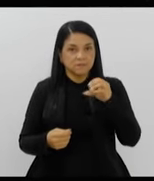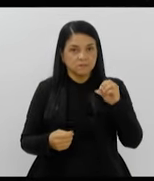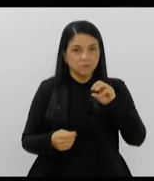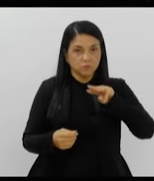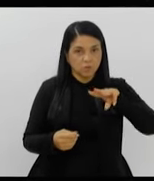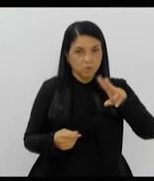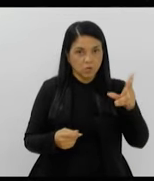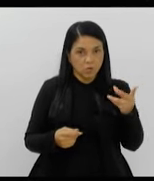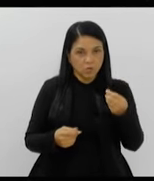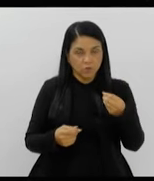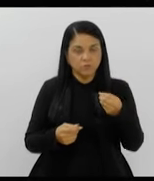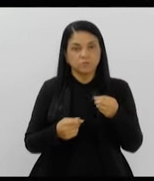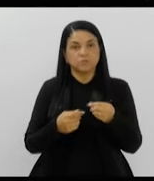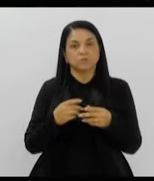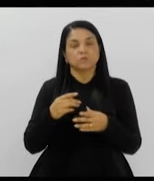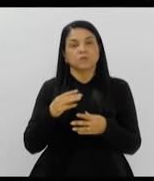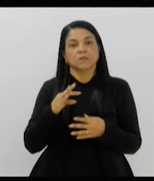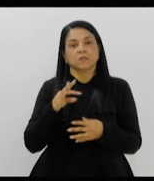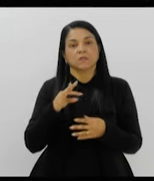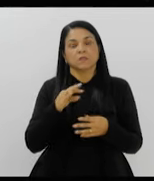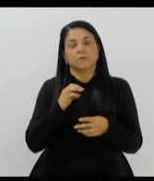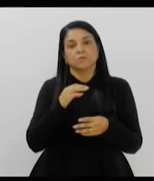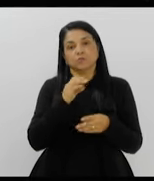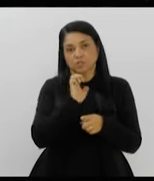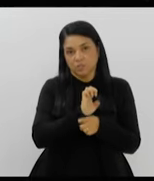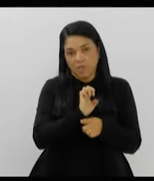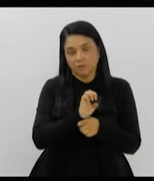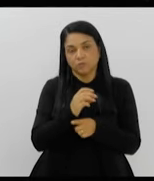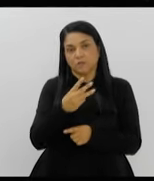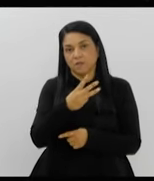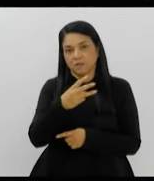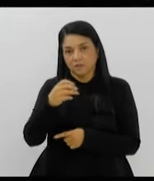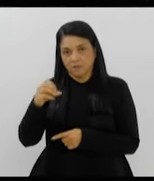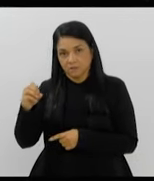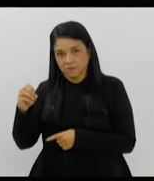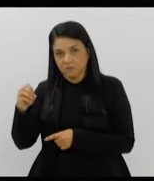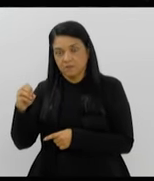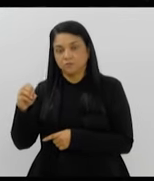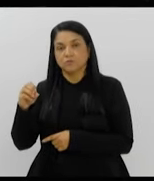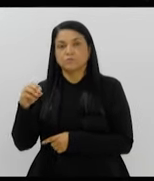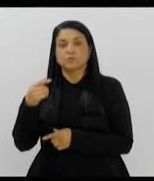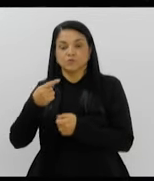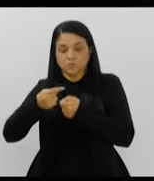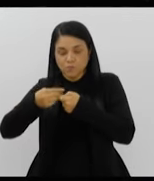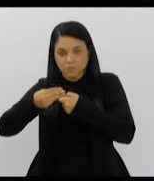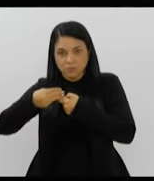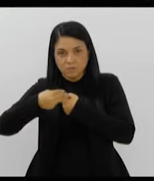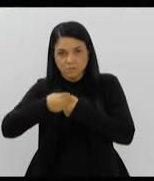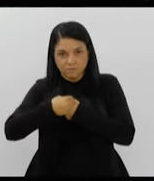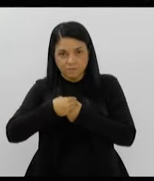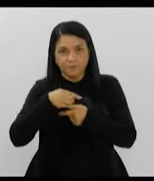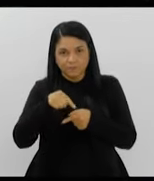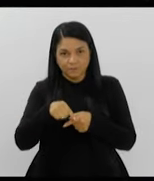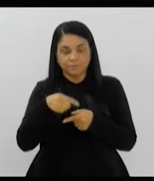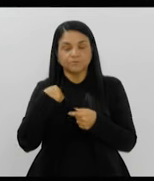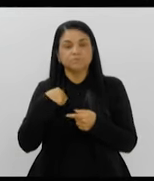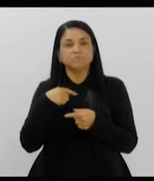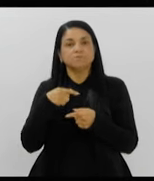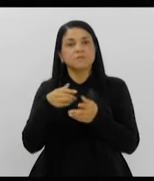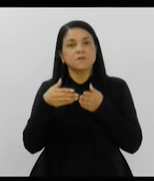o Tesouro do Estado e outros 300 para o Tesouro dos municípios, onde